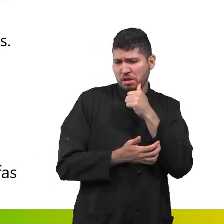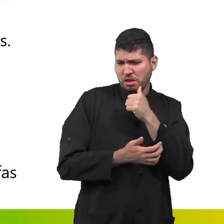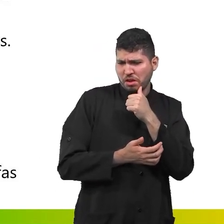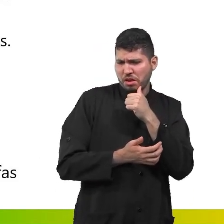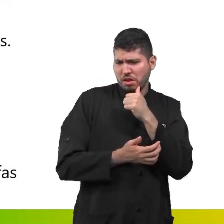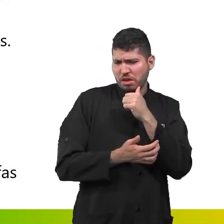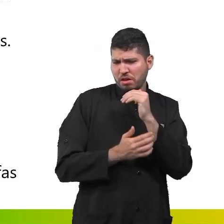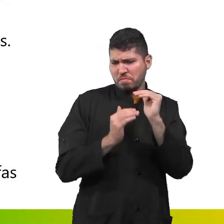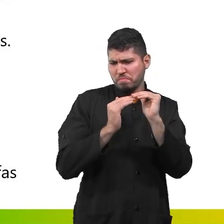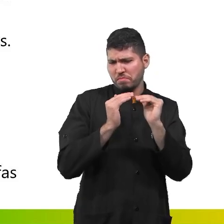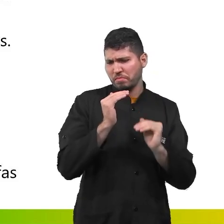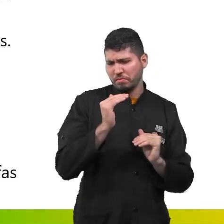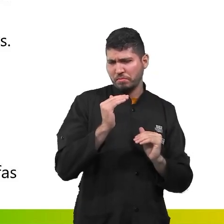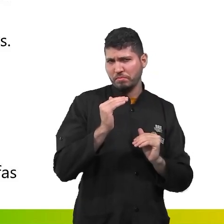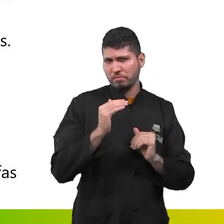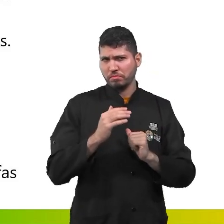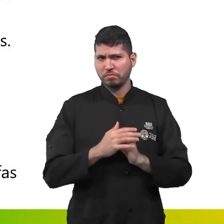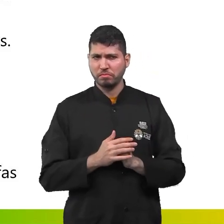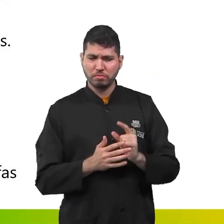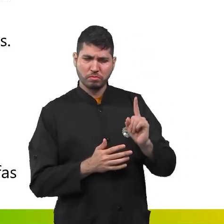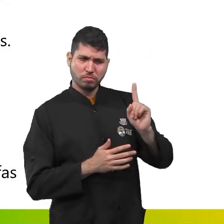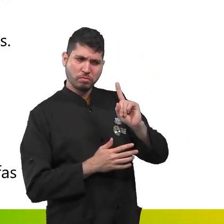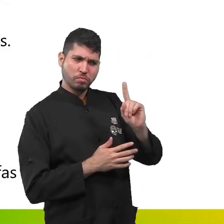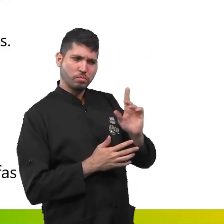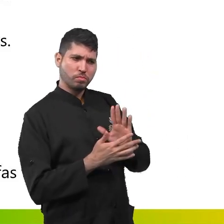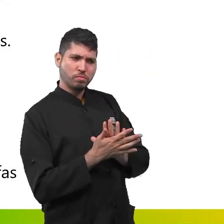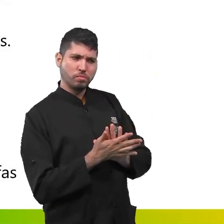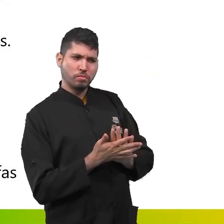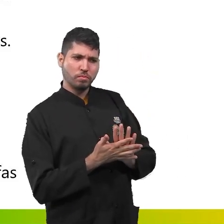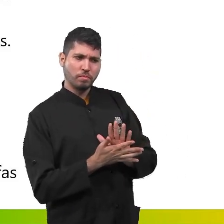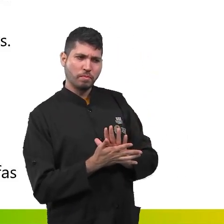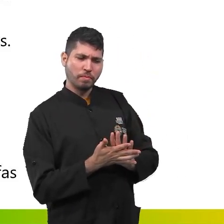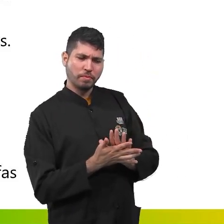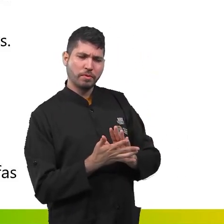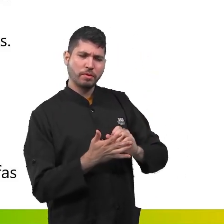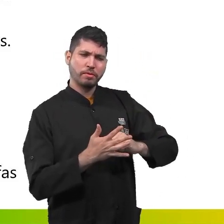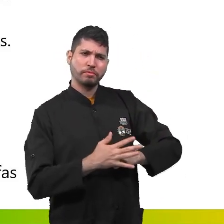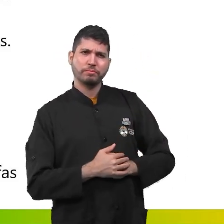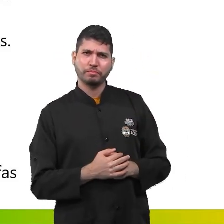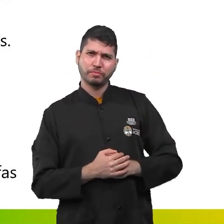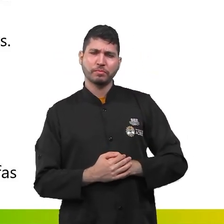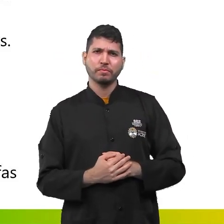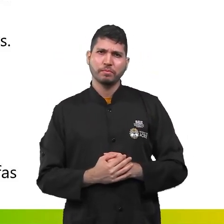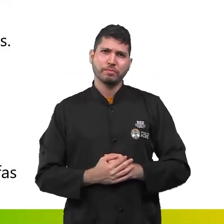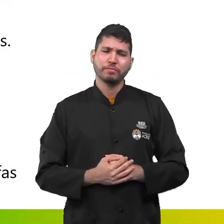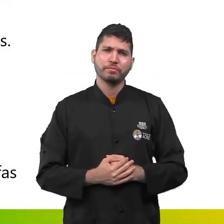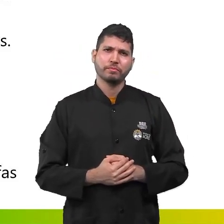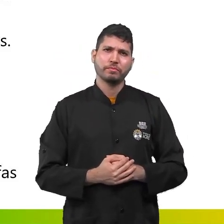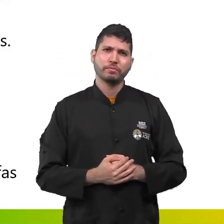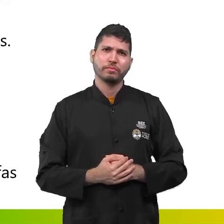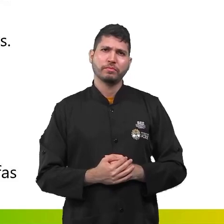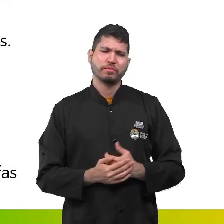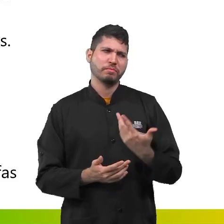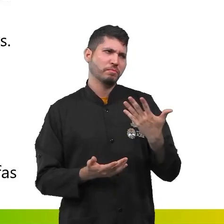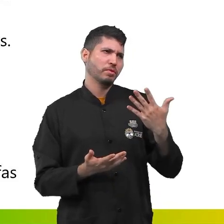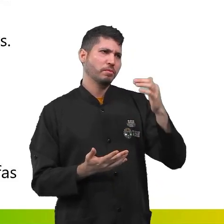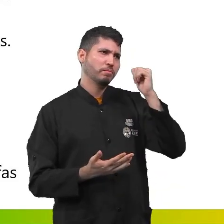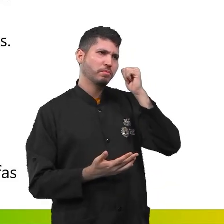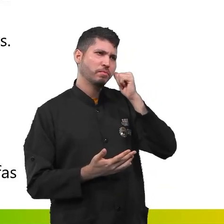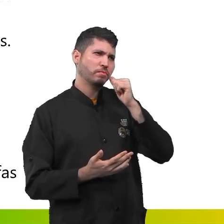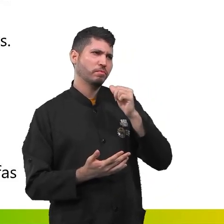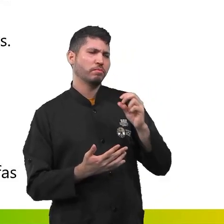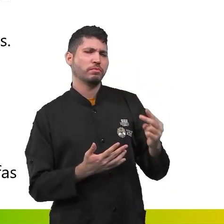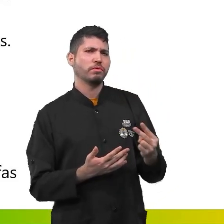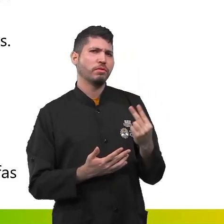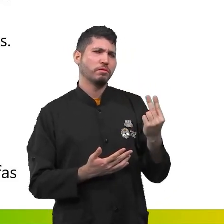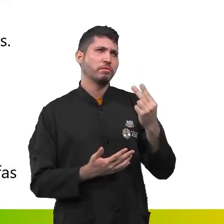que nada, la ve em tarefas domésticas? Ou seja, será que essa questão de a mulher ter